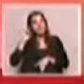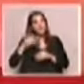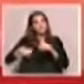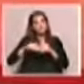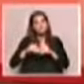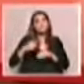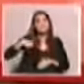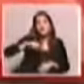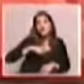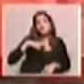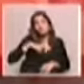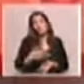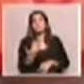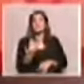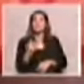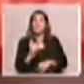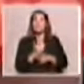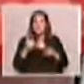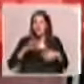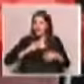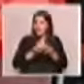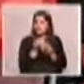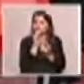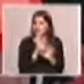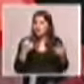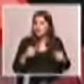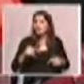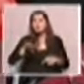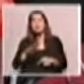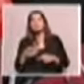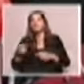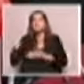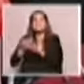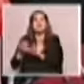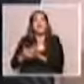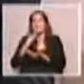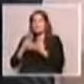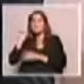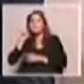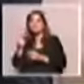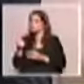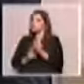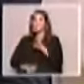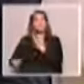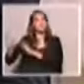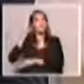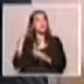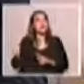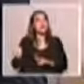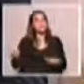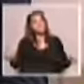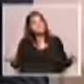que tem faltado aos nossos queijos. Nós temos queijos de excelência e não estamos a colocar nos mercados onde os podemos valorizar. E depois, a partir daí, começam